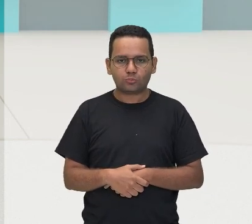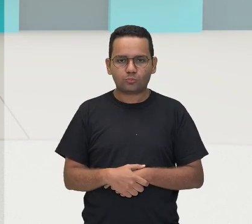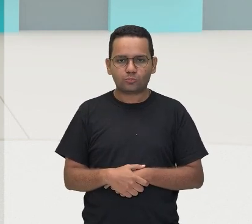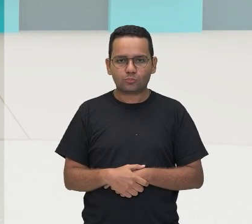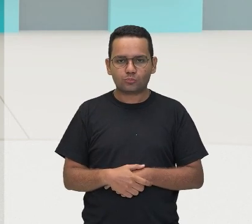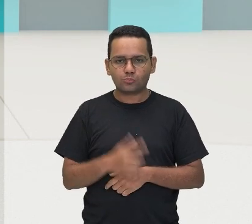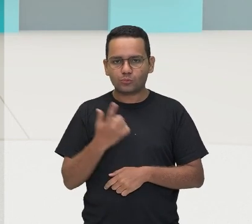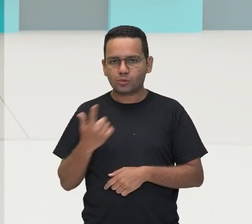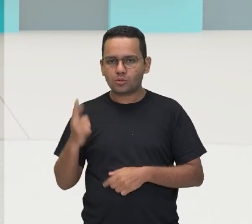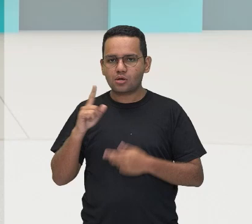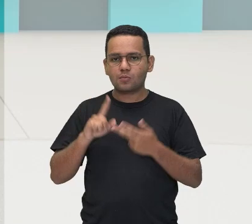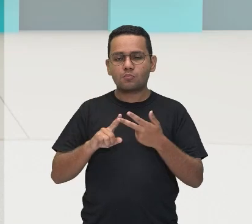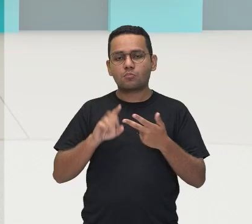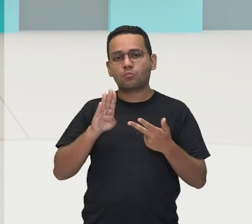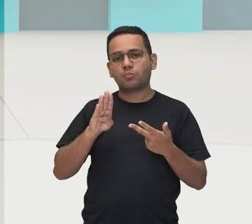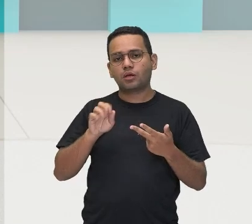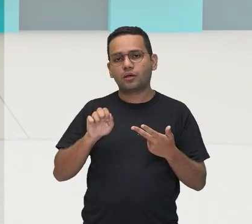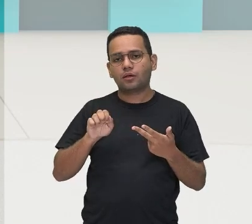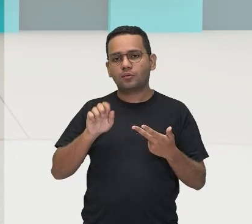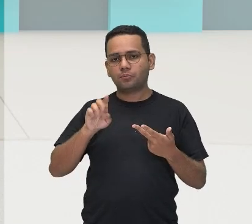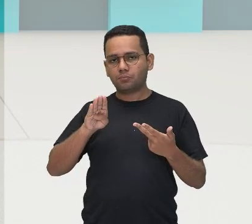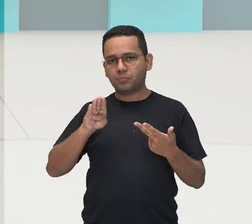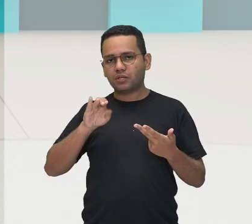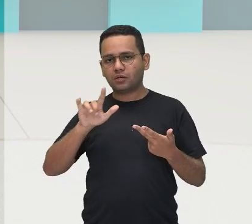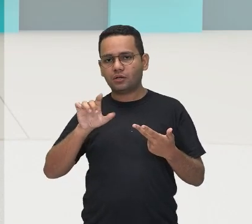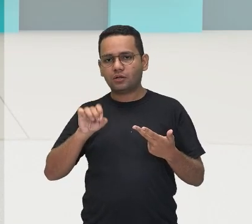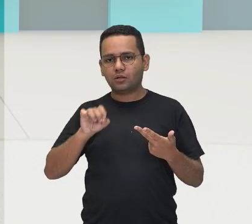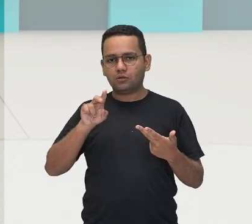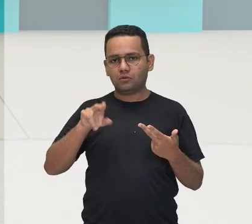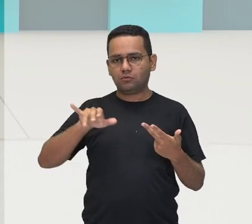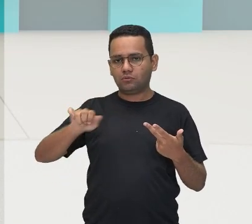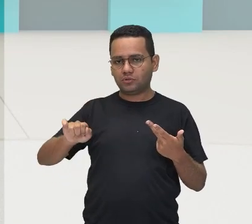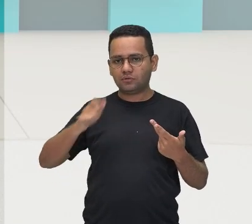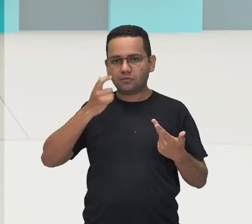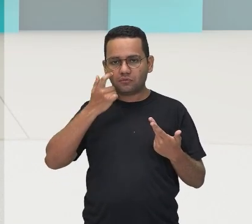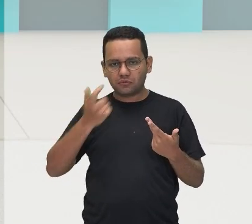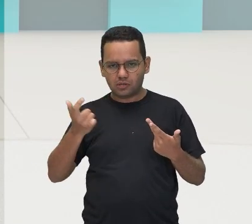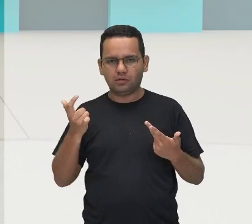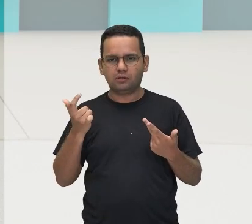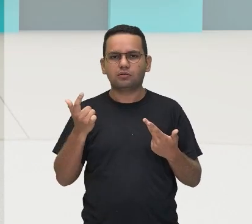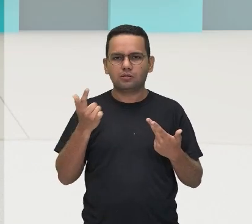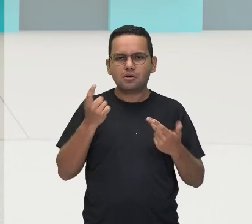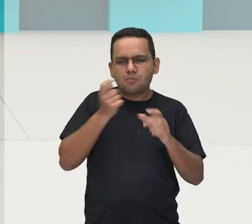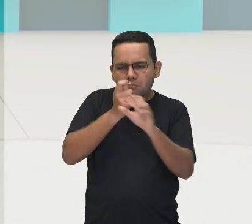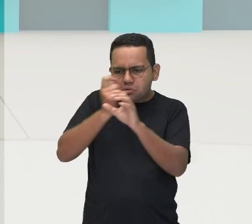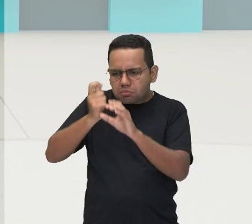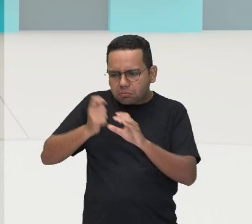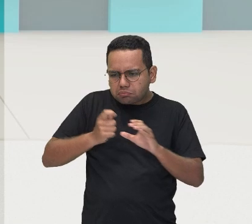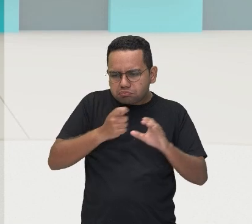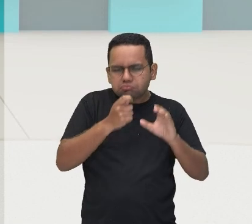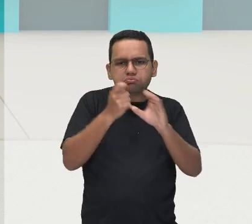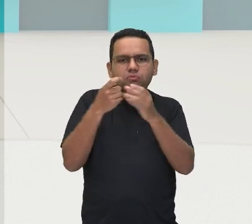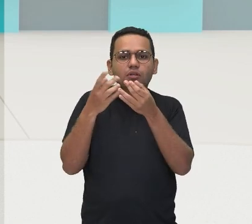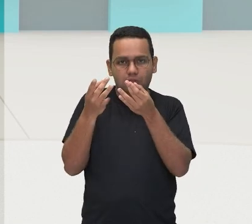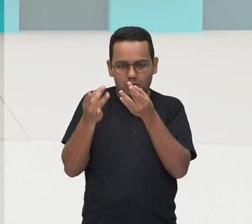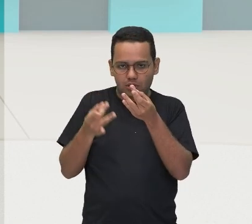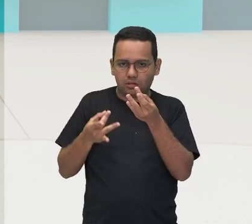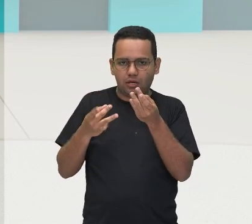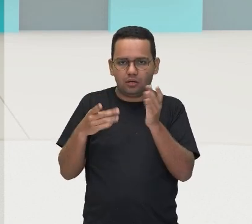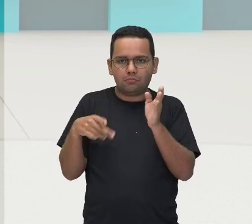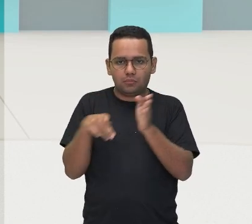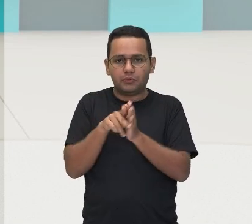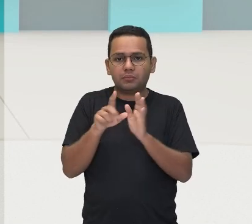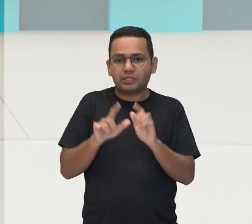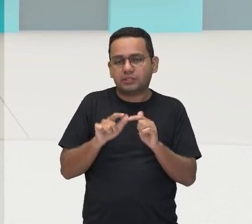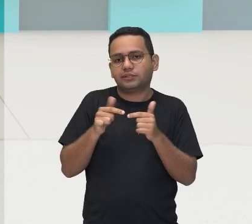da Babilônia, né? Vocês podem observar aí essas gravuras, né, bem detalhadas a respeito